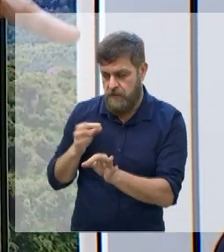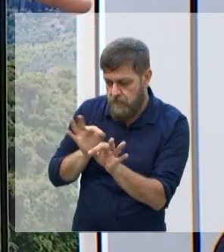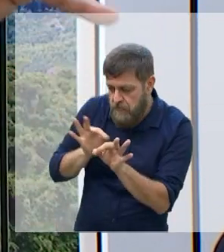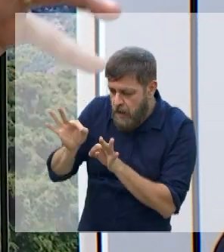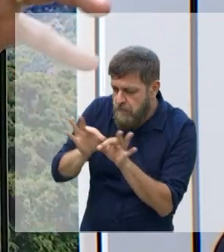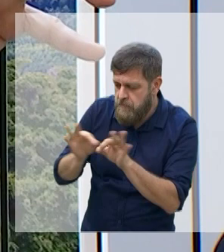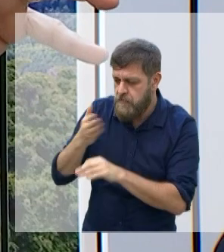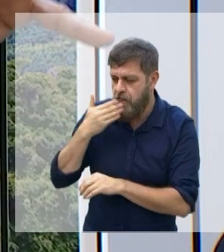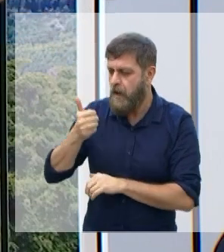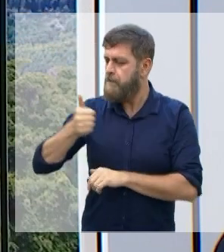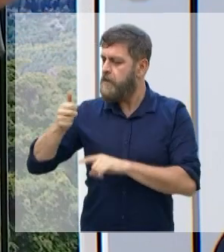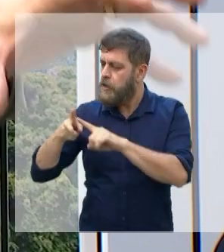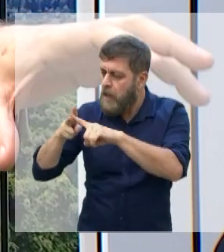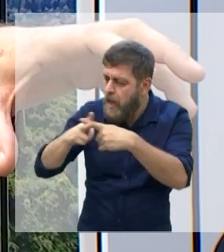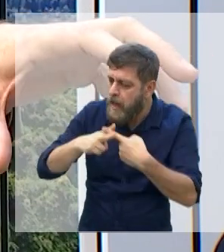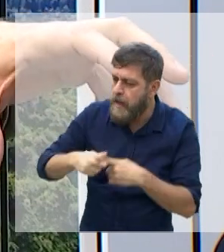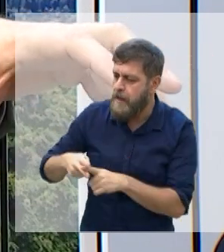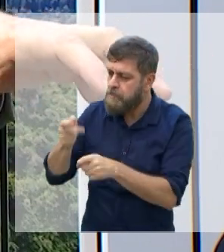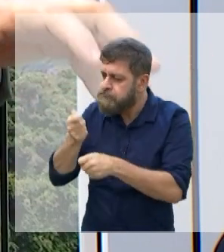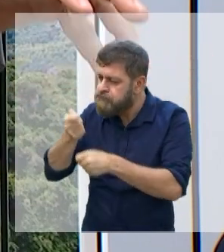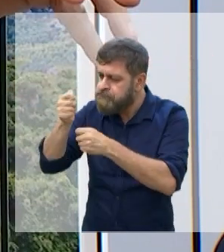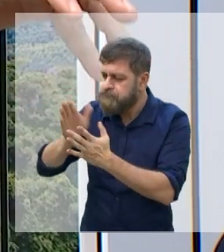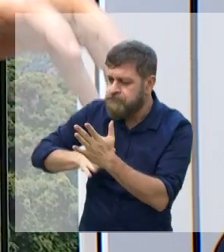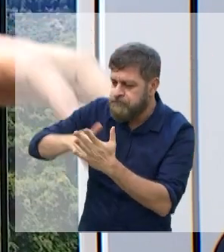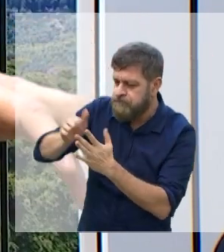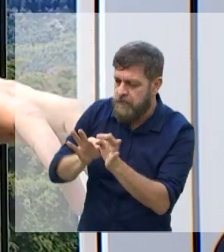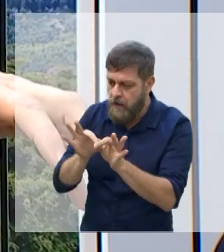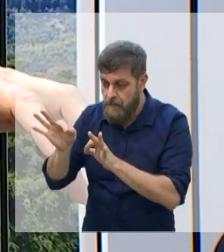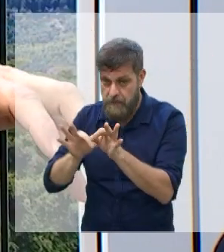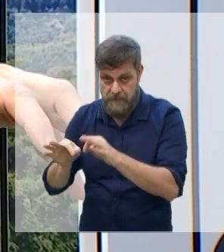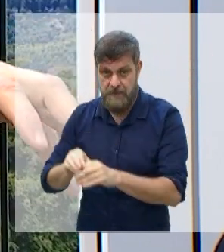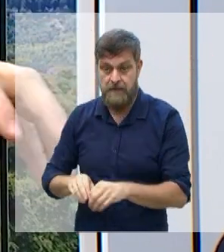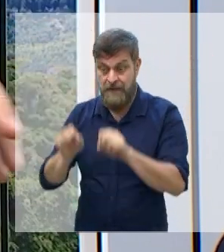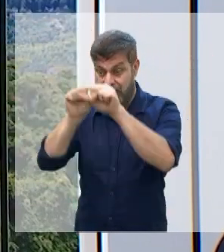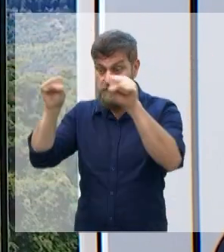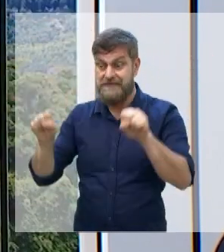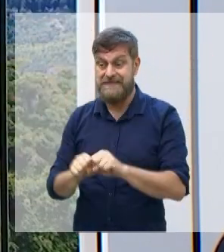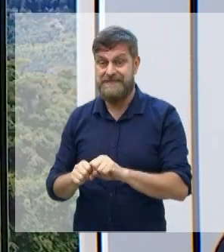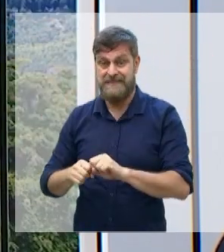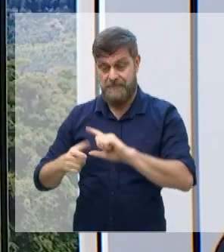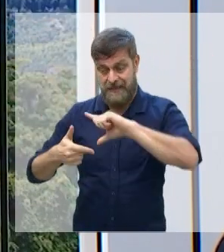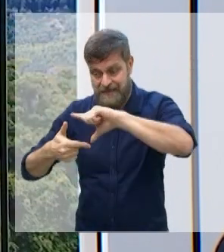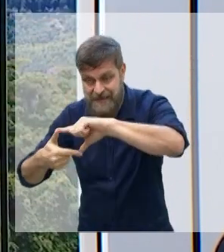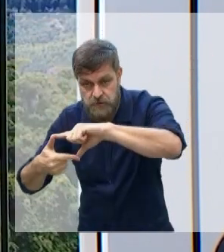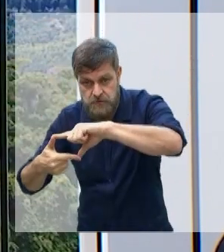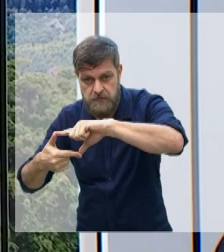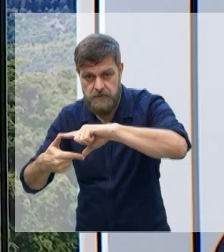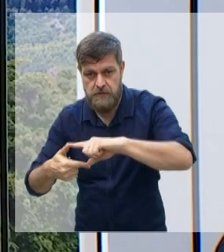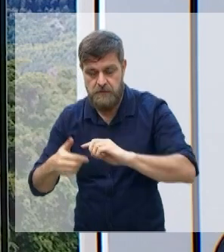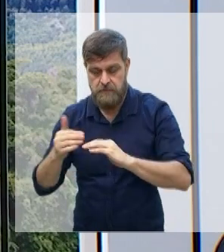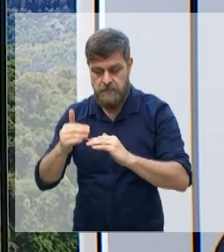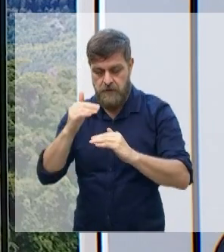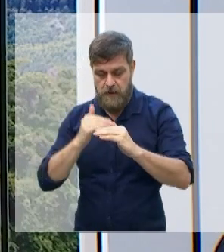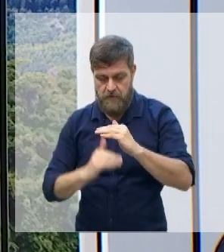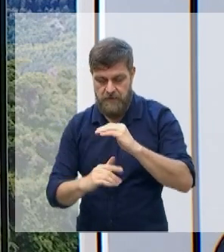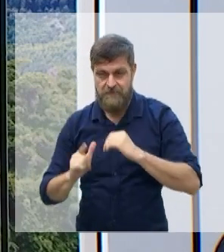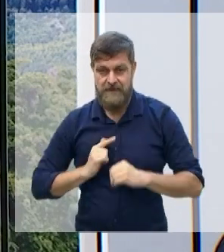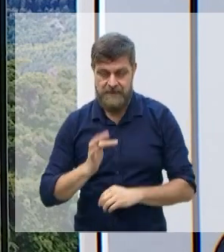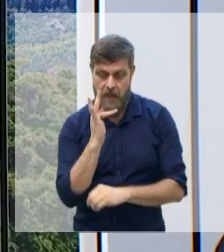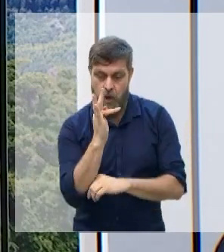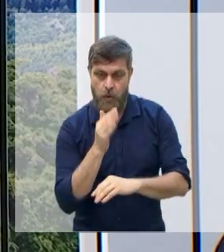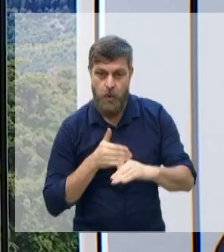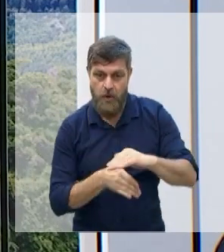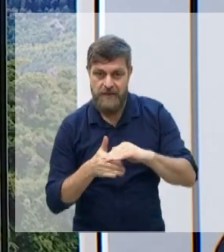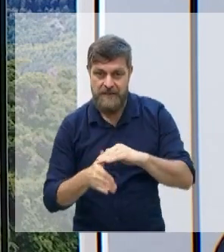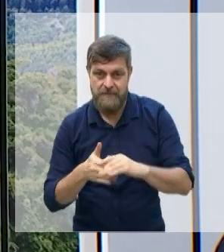nele uma melhorada tal mas ele vai continuar existindo o sistema convencional um pouquinho abaixo como expliquei agora a pouco vai ter um novo terminal